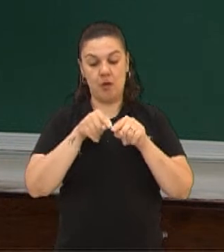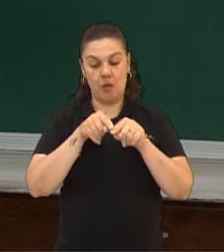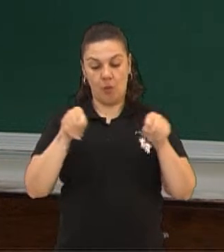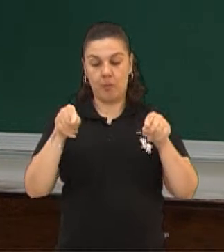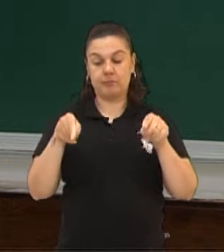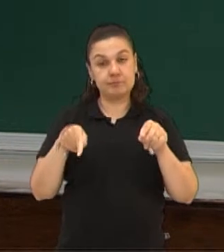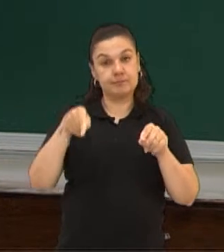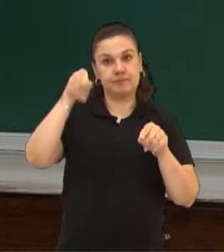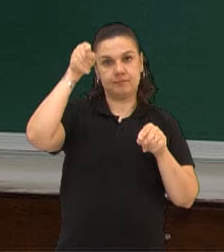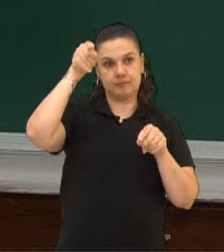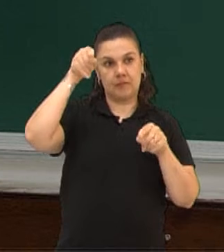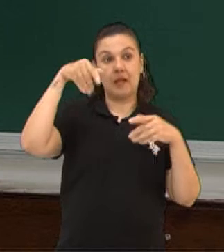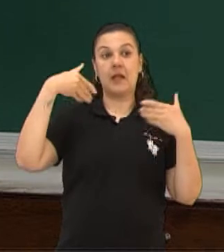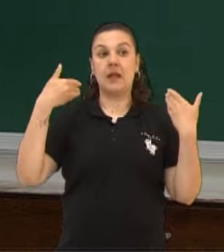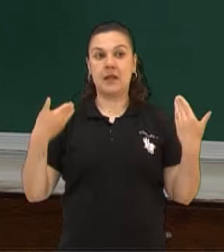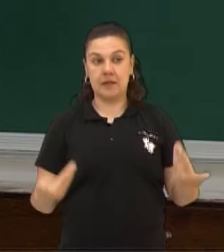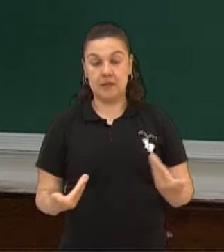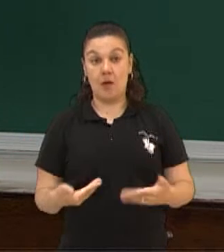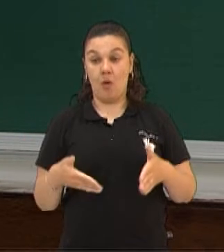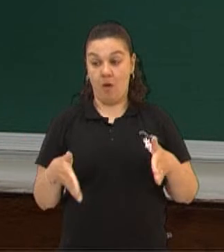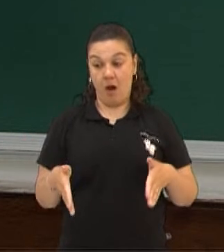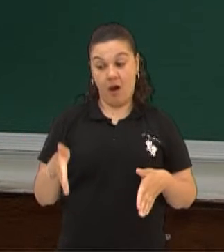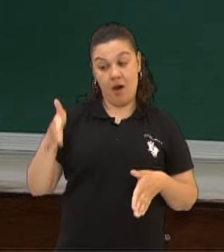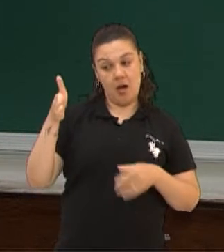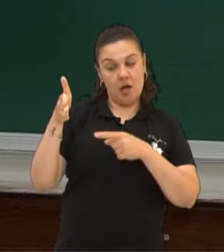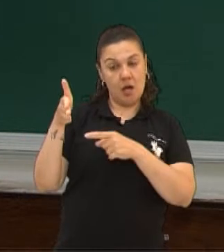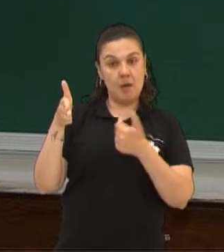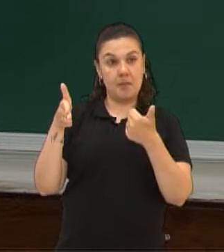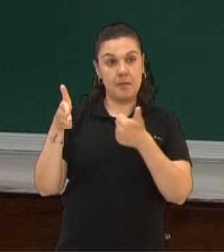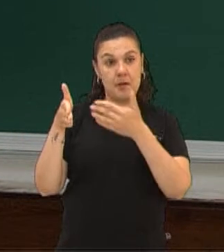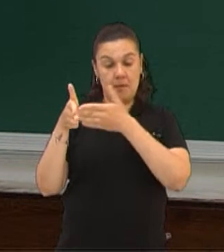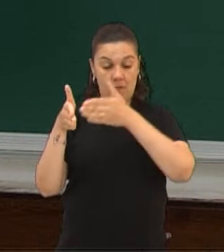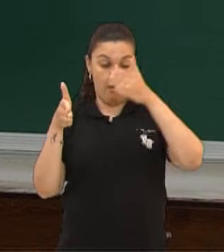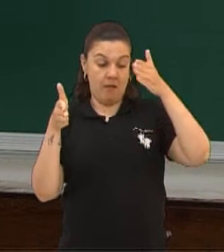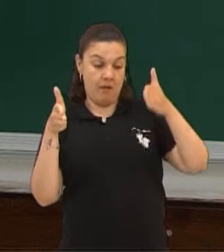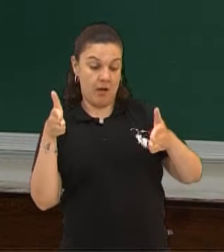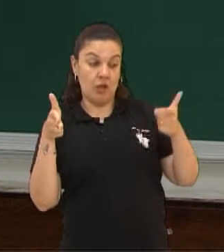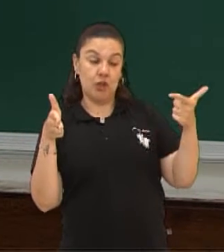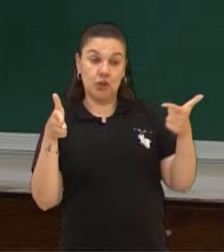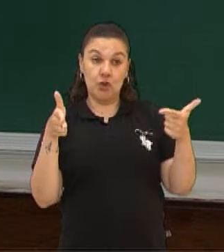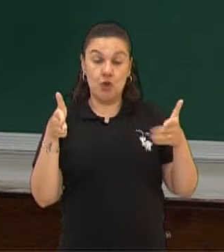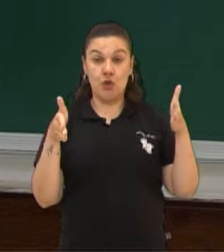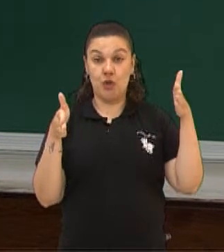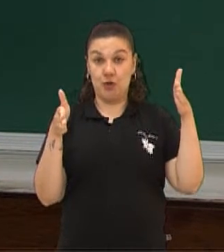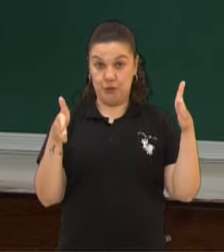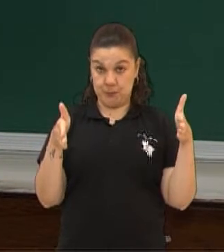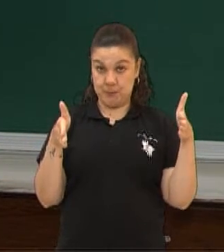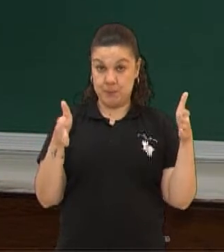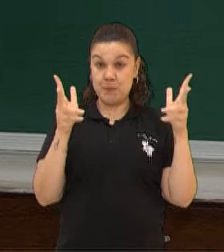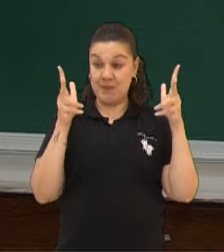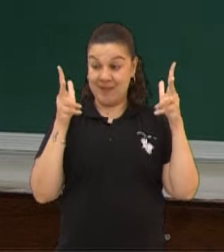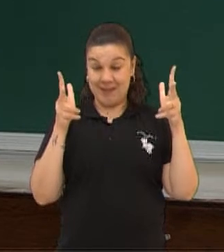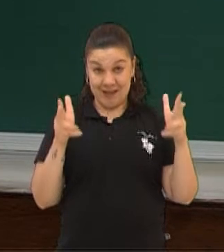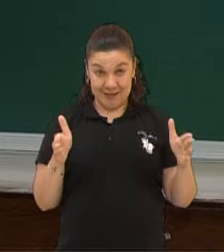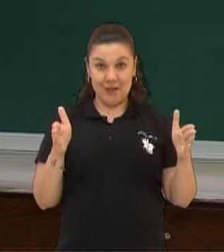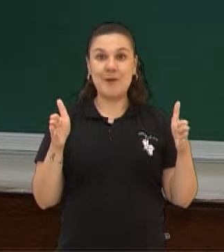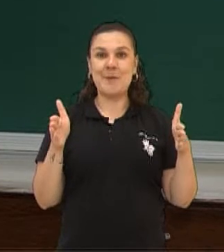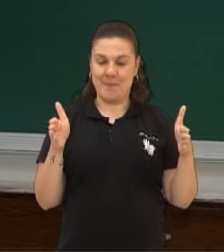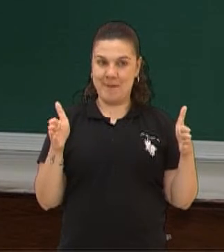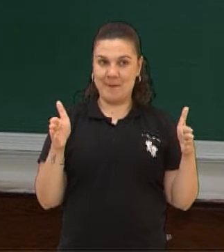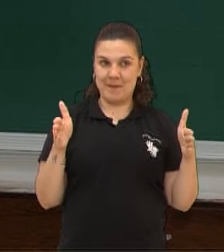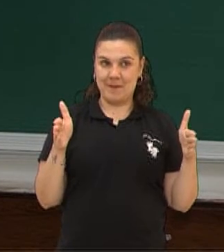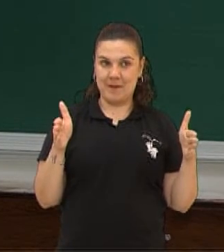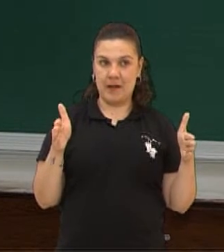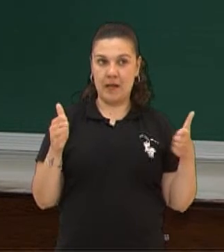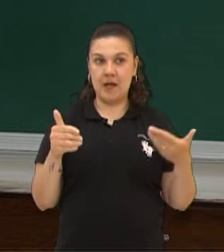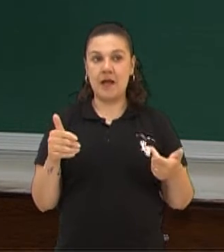olha lá, ó. A parede 1, ele está em oposto com a parede 2. Elas são paralelas. E